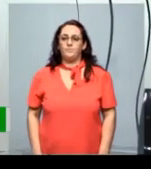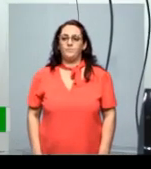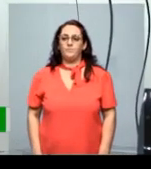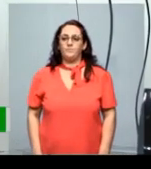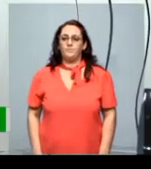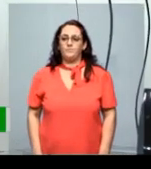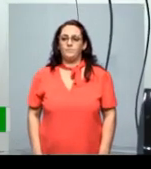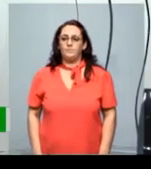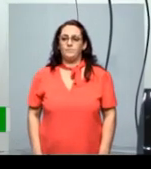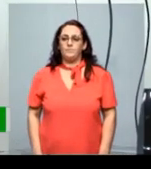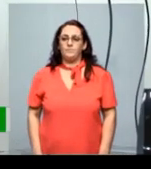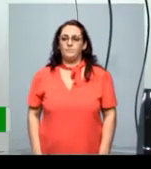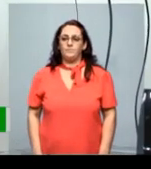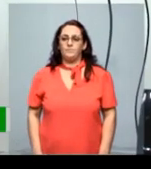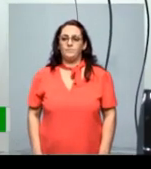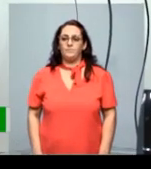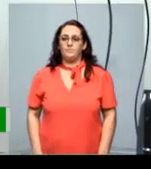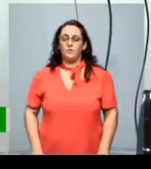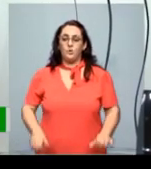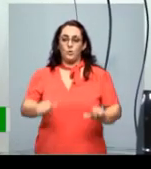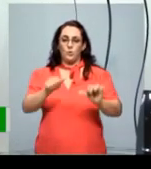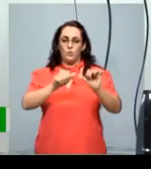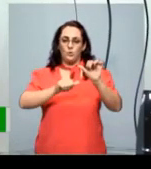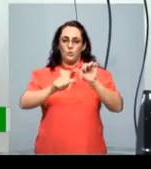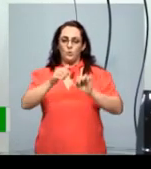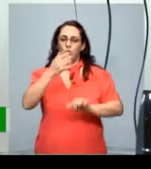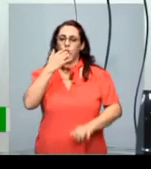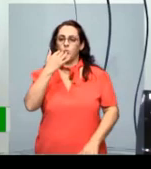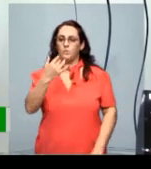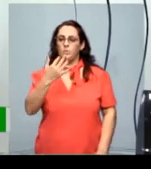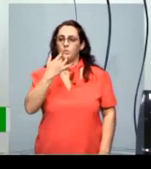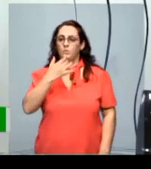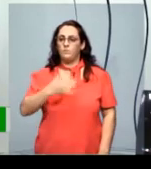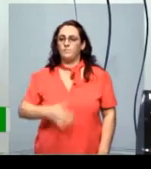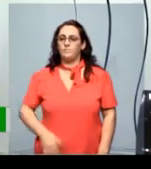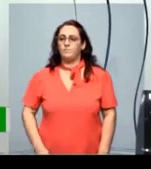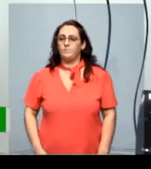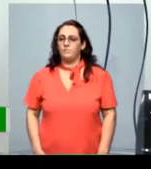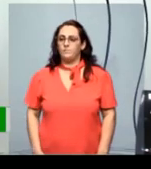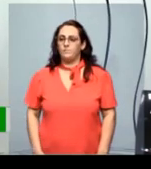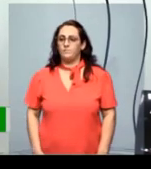18, passar para o branco aqui, só um momento.